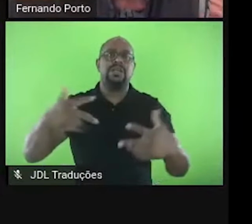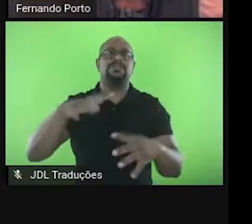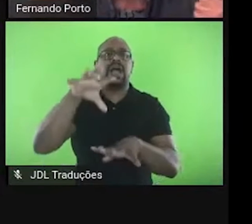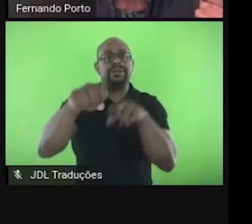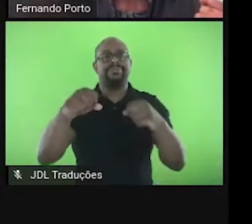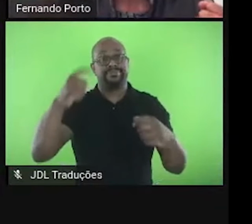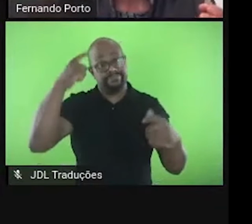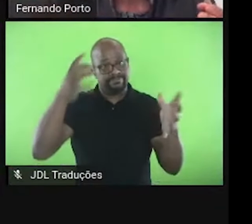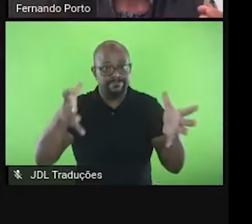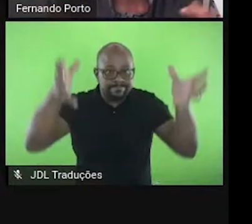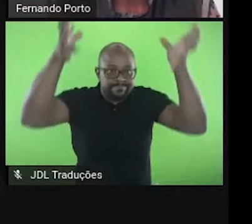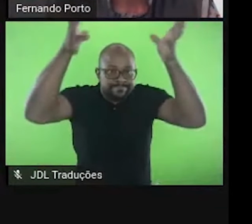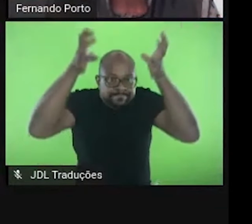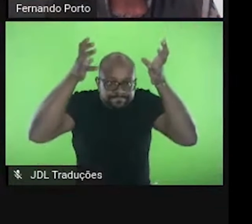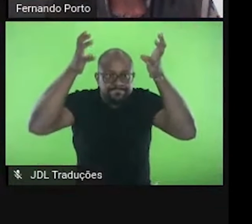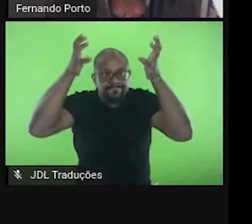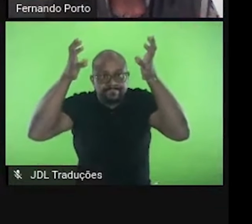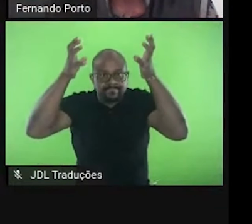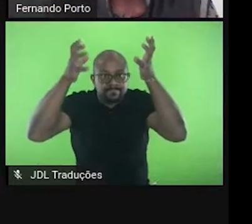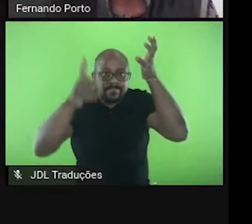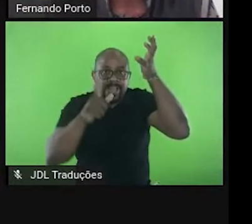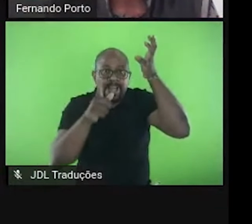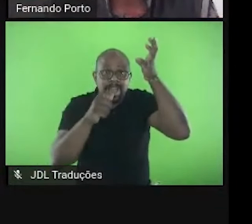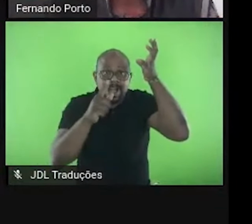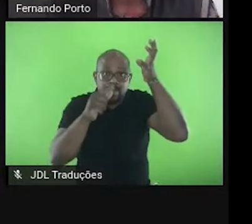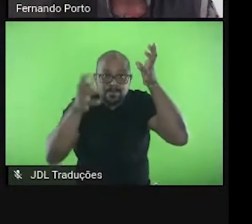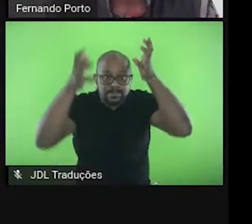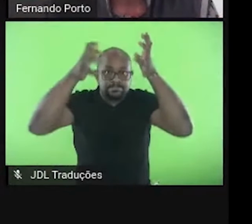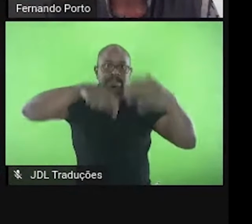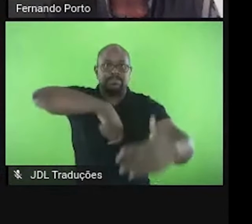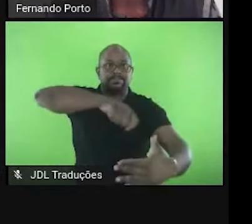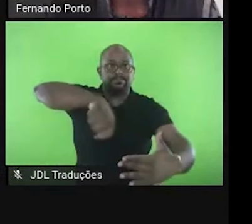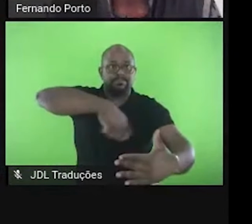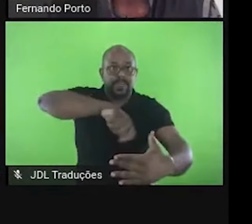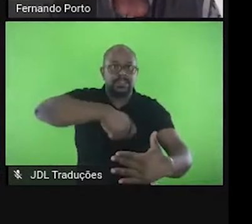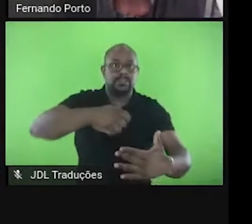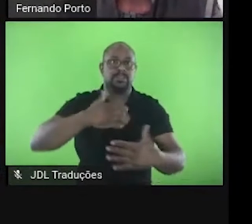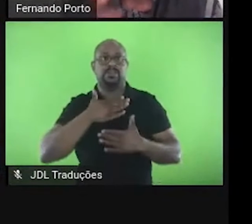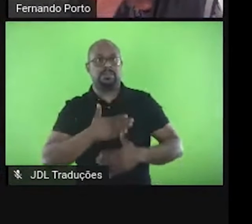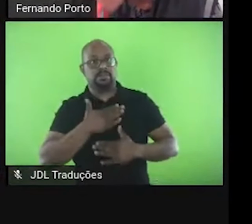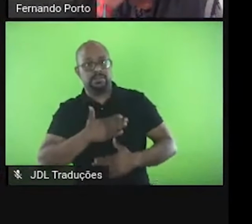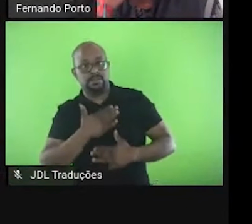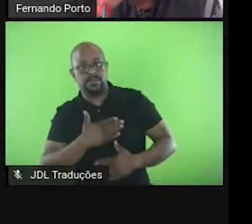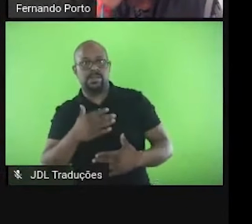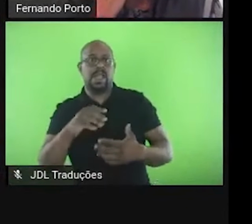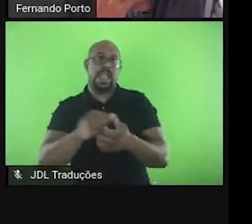cabeça e no muque baldes de água para cozinhar, higienizar e lavar.